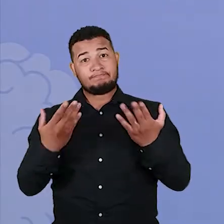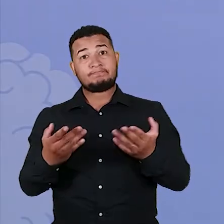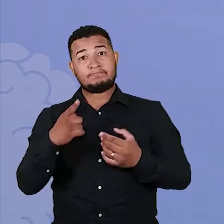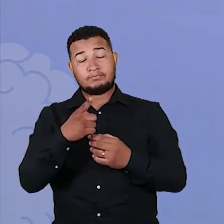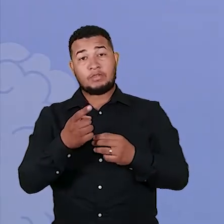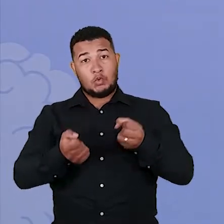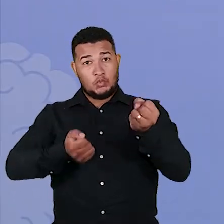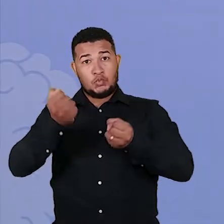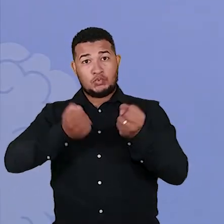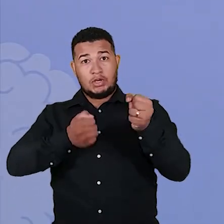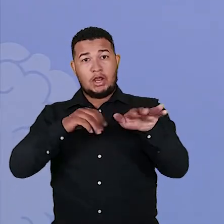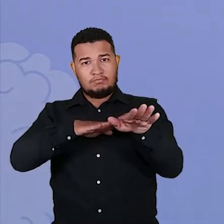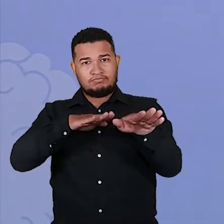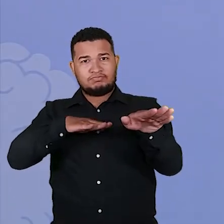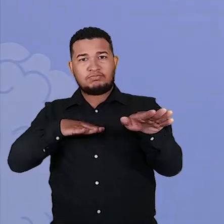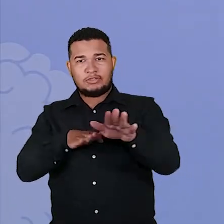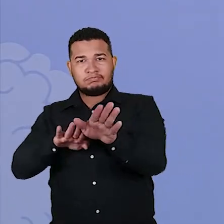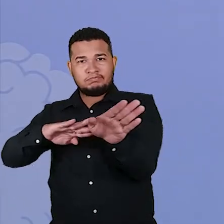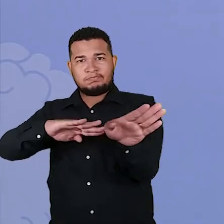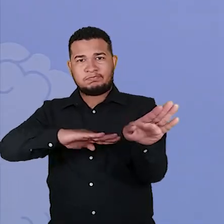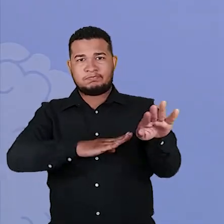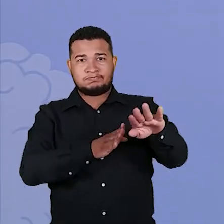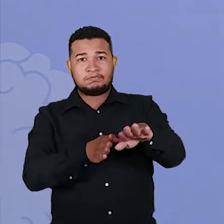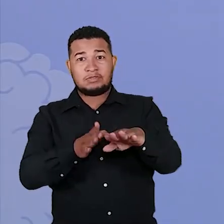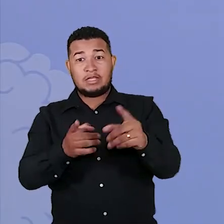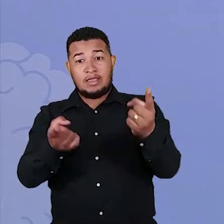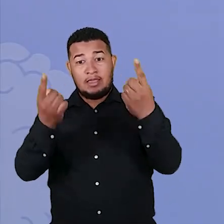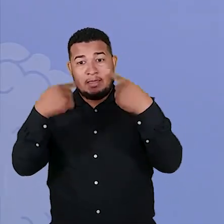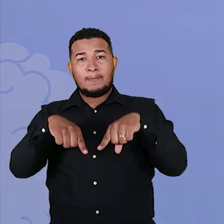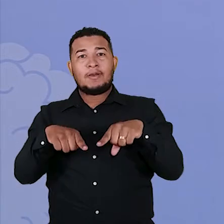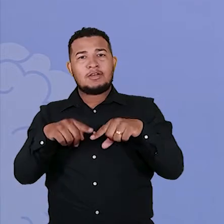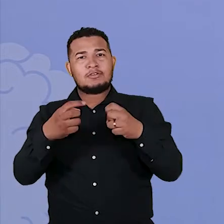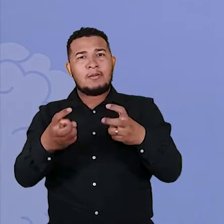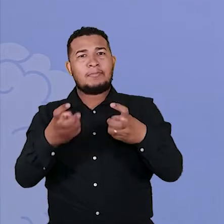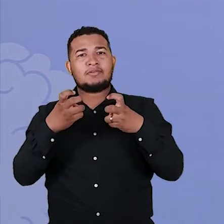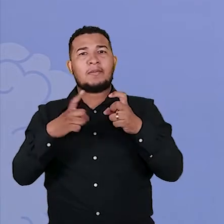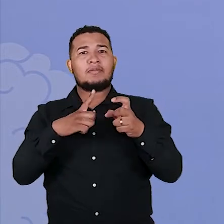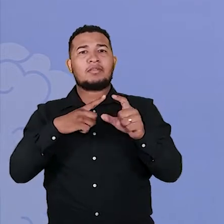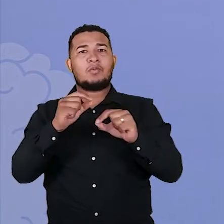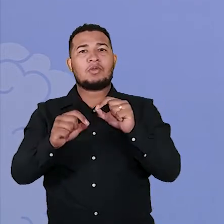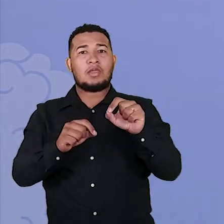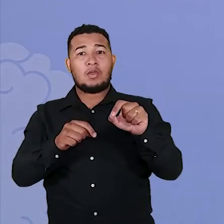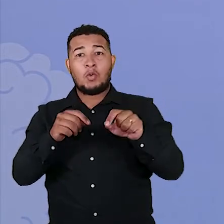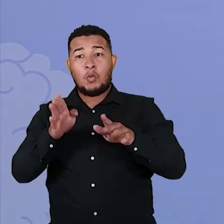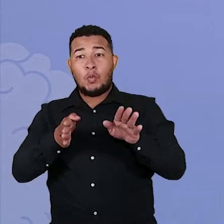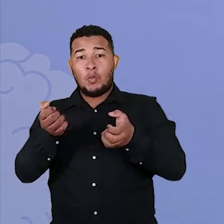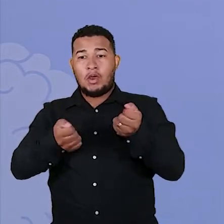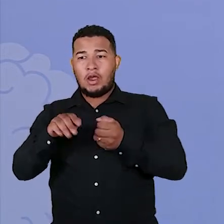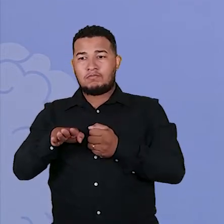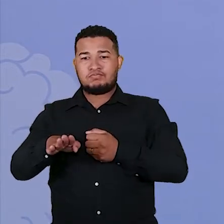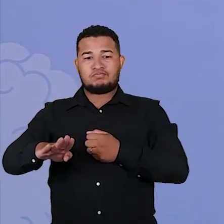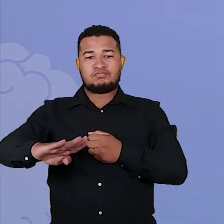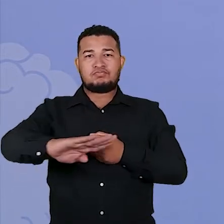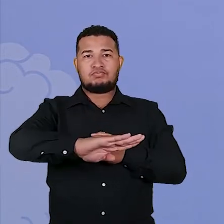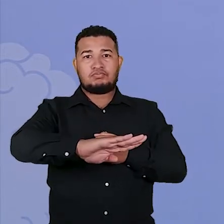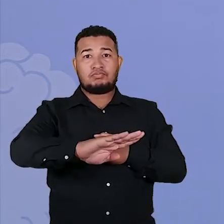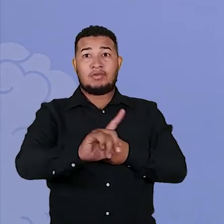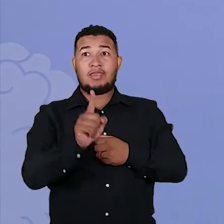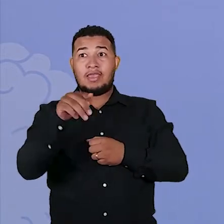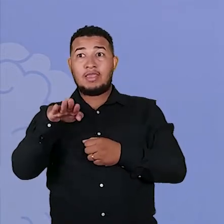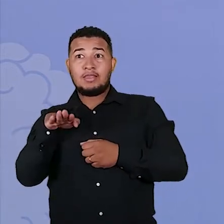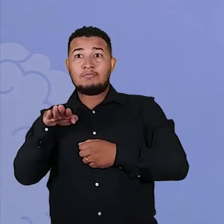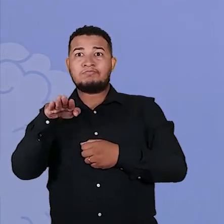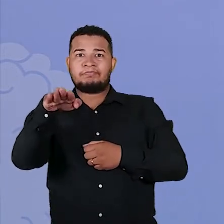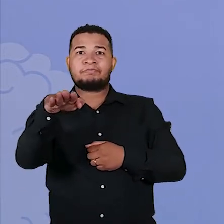Então, os carros ali, na parte de baixo do vídeo, vocês veem os carros virando. E em cima estão seguindo